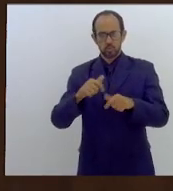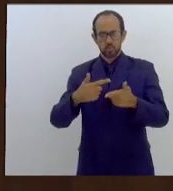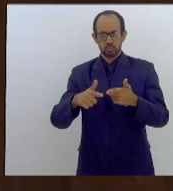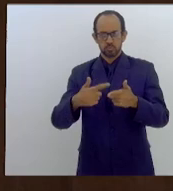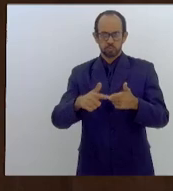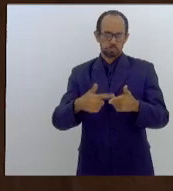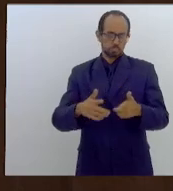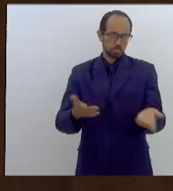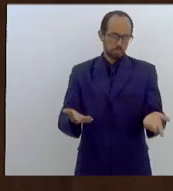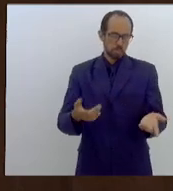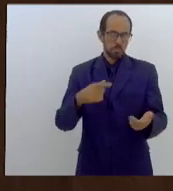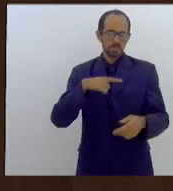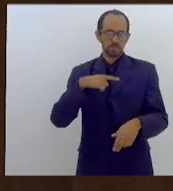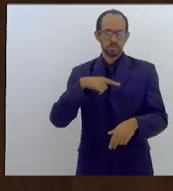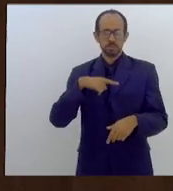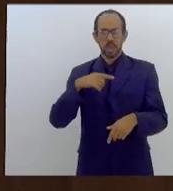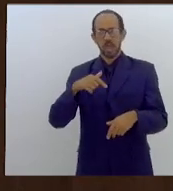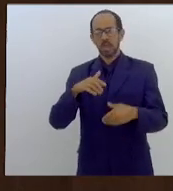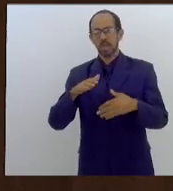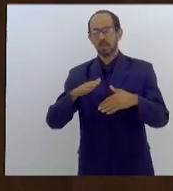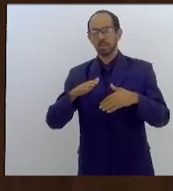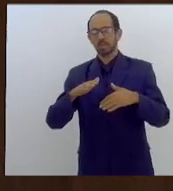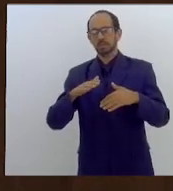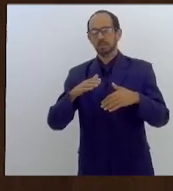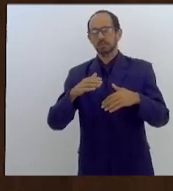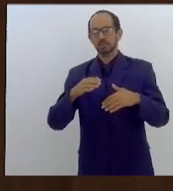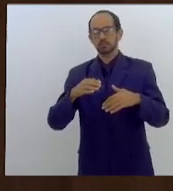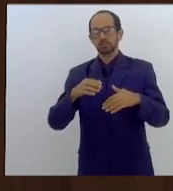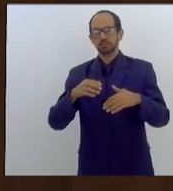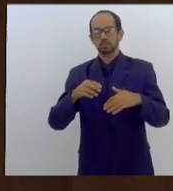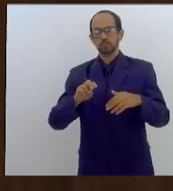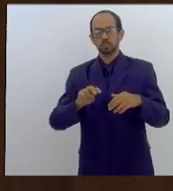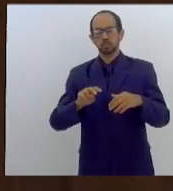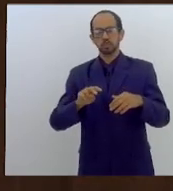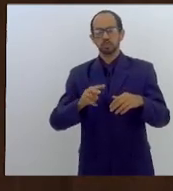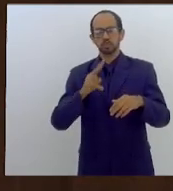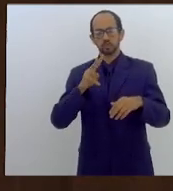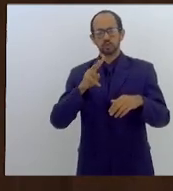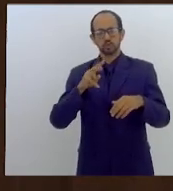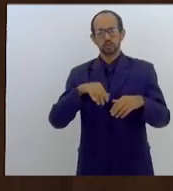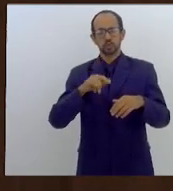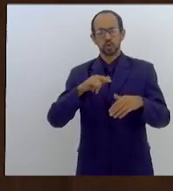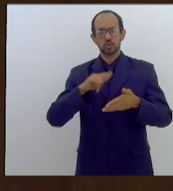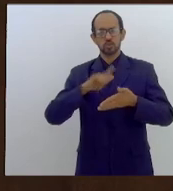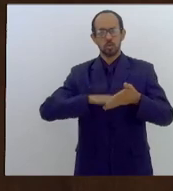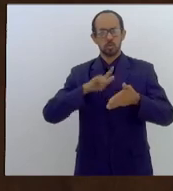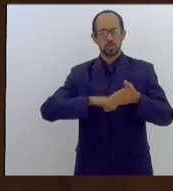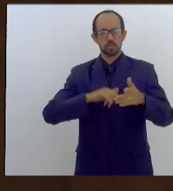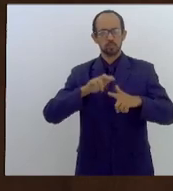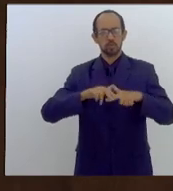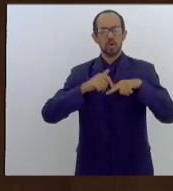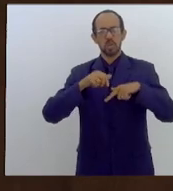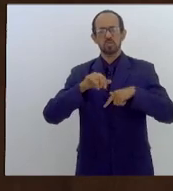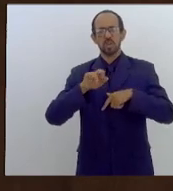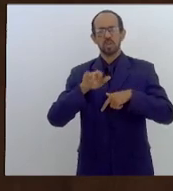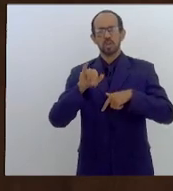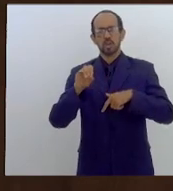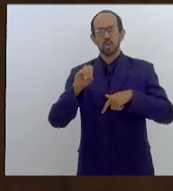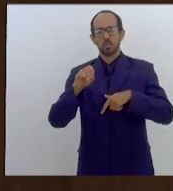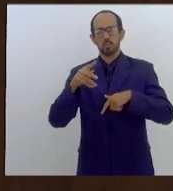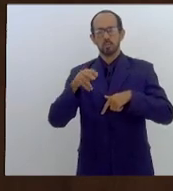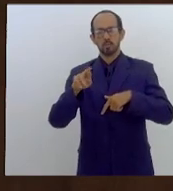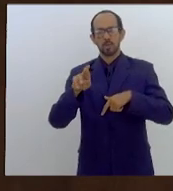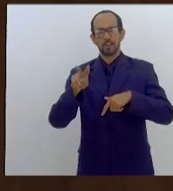ter algum tipo de duplicidade com relação ao Rio Previdência, enfim, poderiam estar na lista do